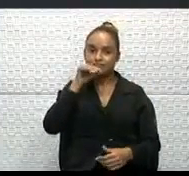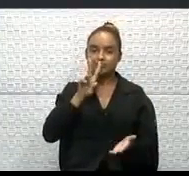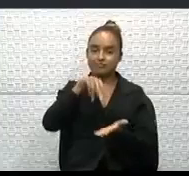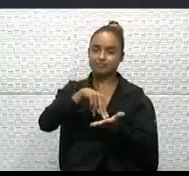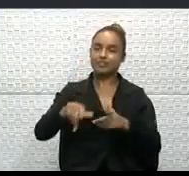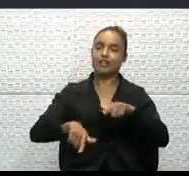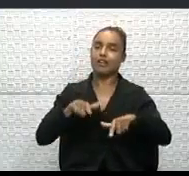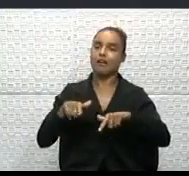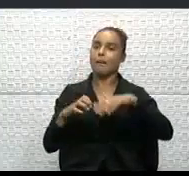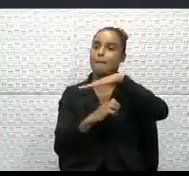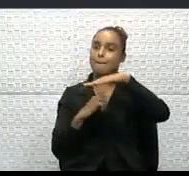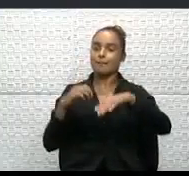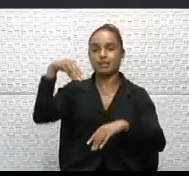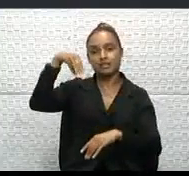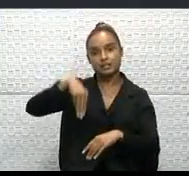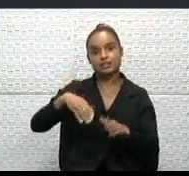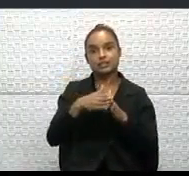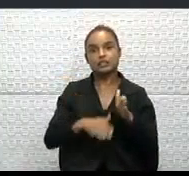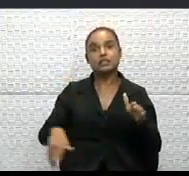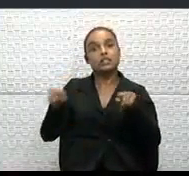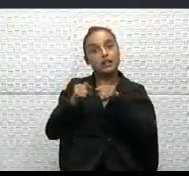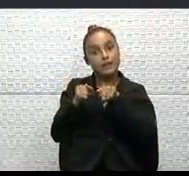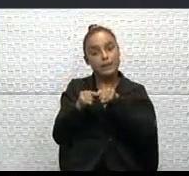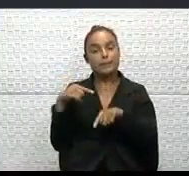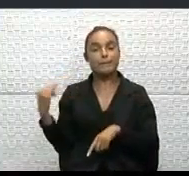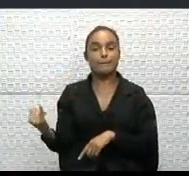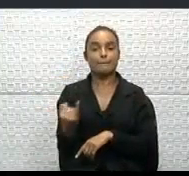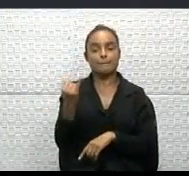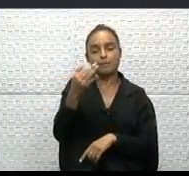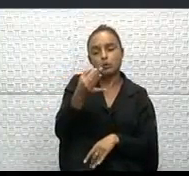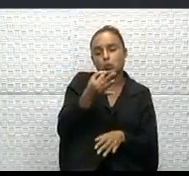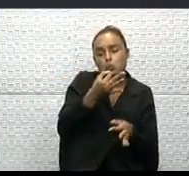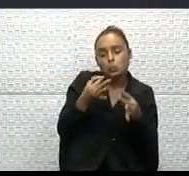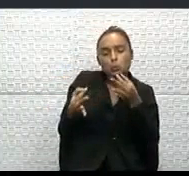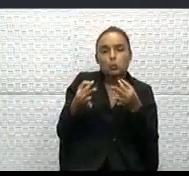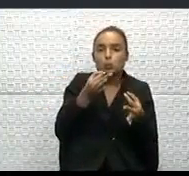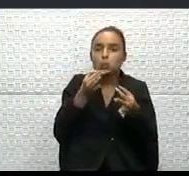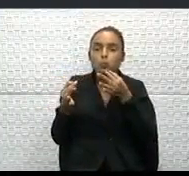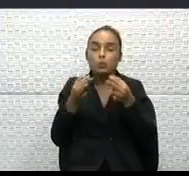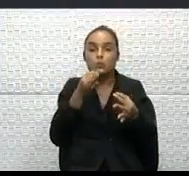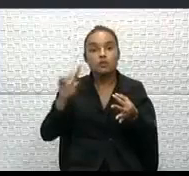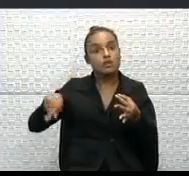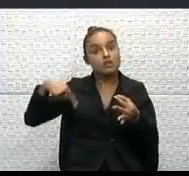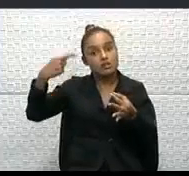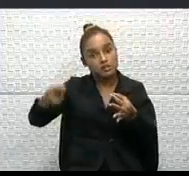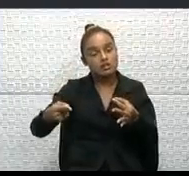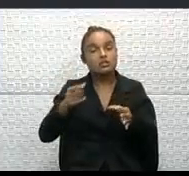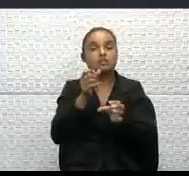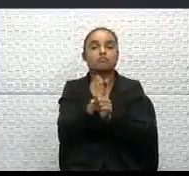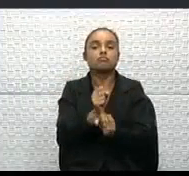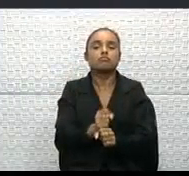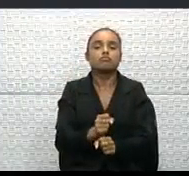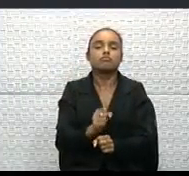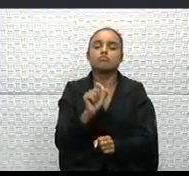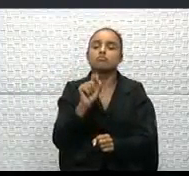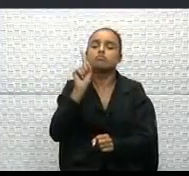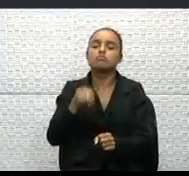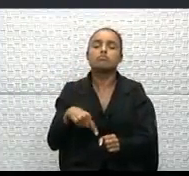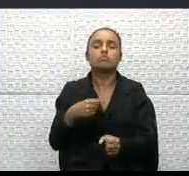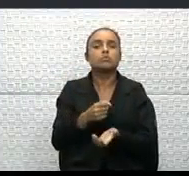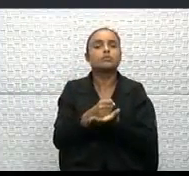Vai testar a significância desse coeficiente lançando hipóteses. Depois vai prever a nota que um funcionário dá para